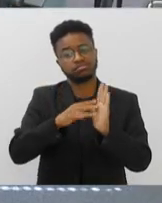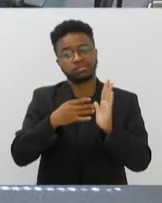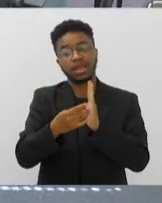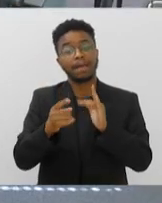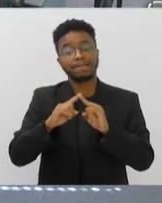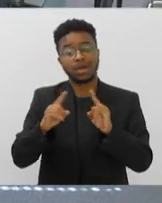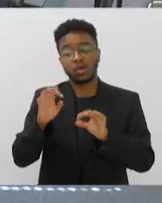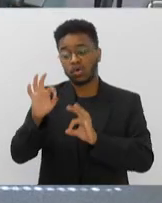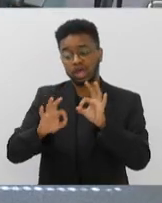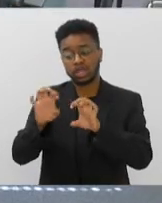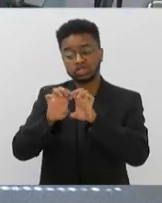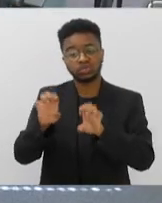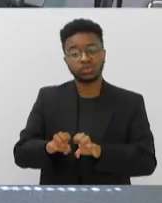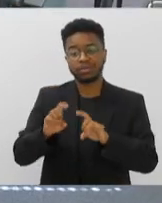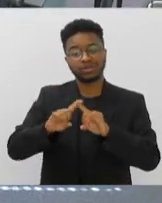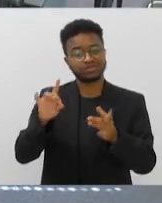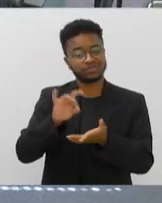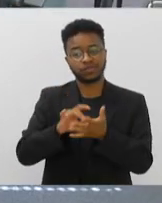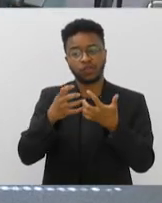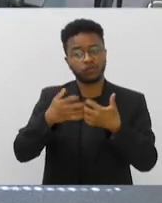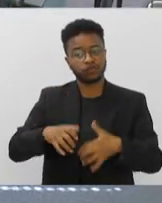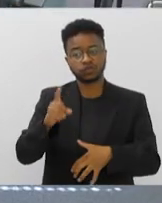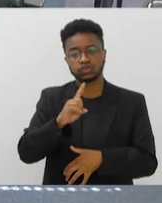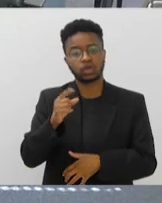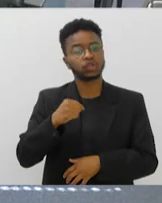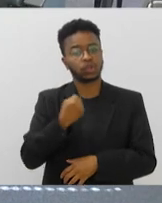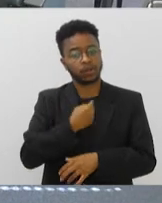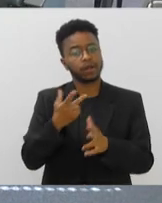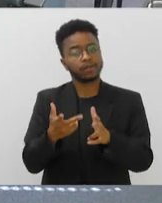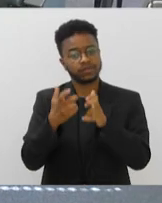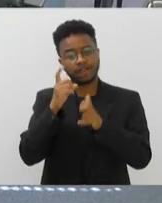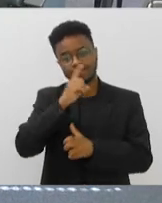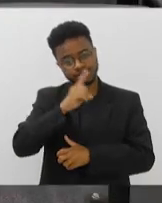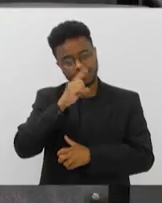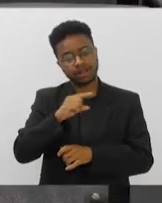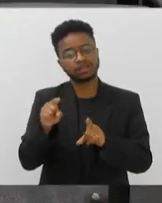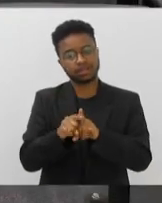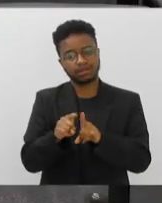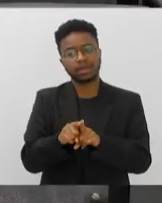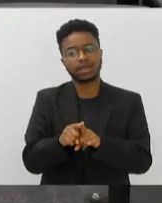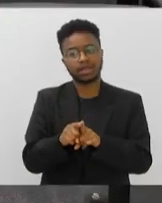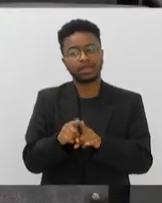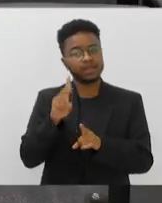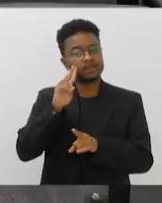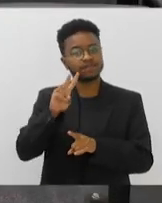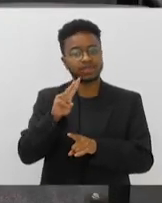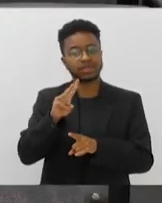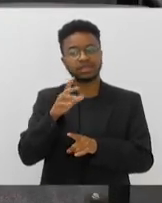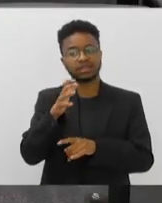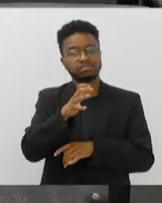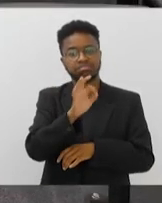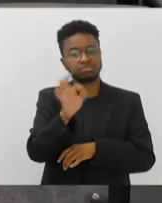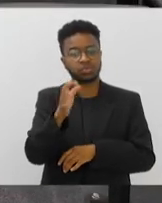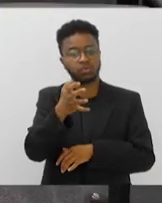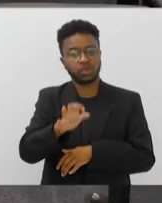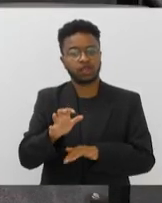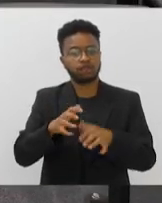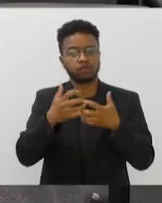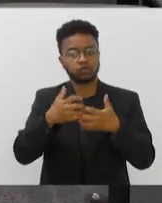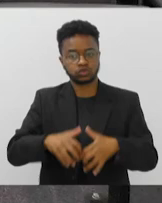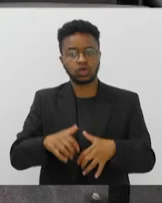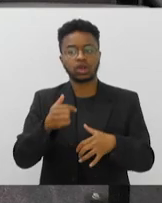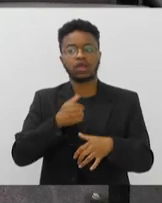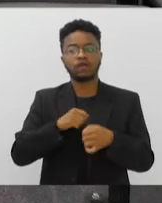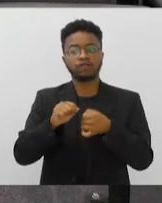né a gente vê as falhas e a gente entende que é para não funcionar mesmo então assim minha briga Minha Luta eu faço mobilização de rua eu